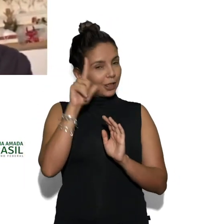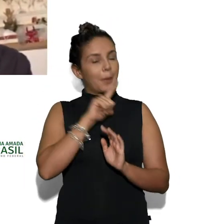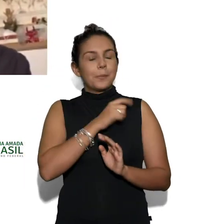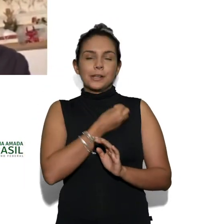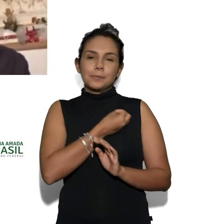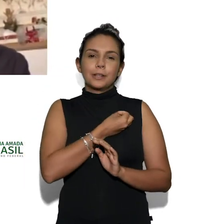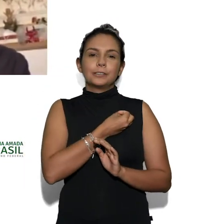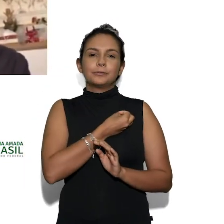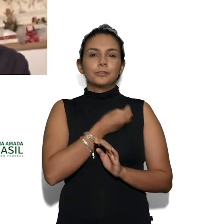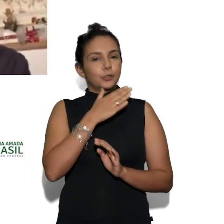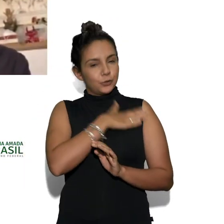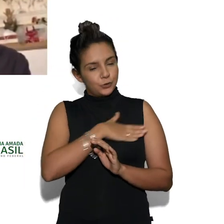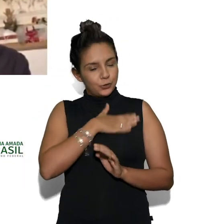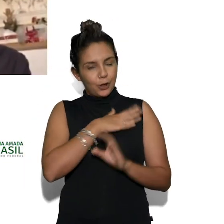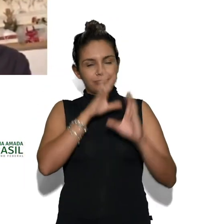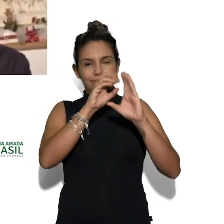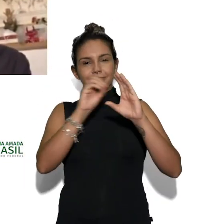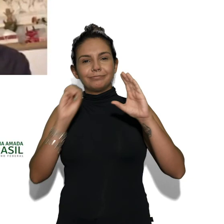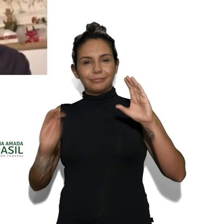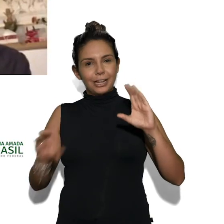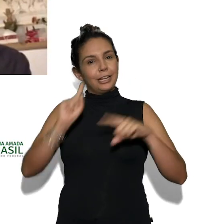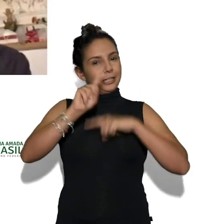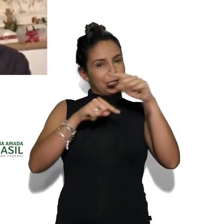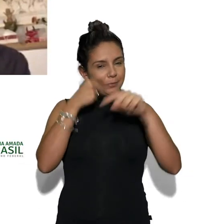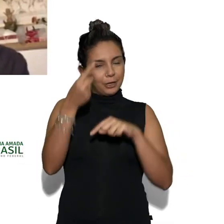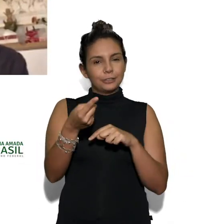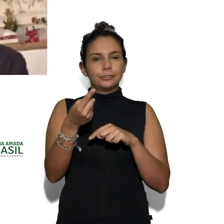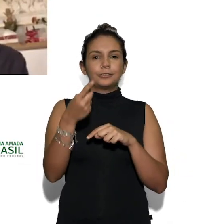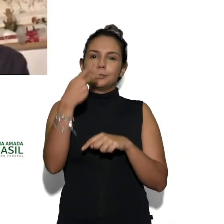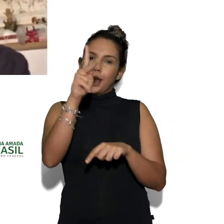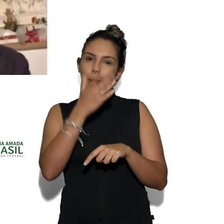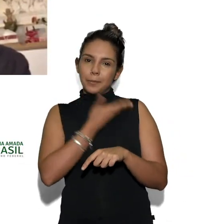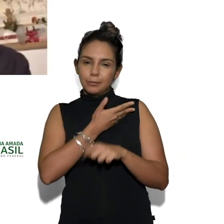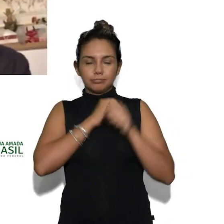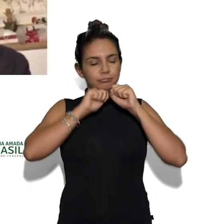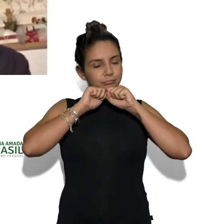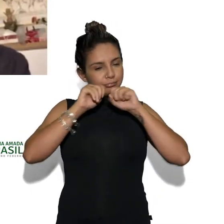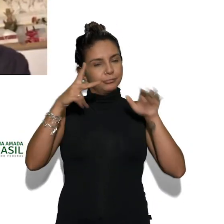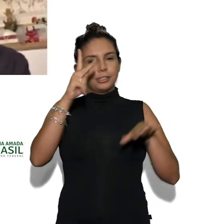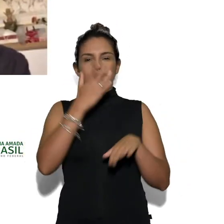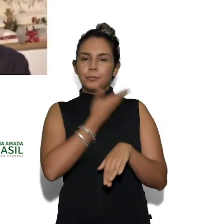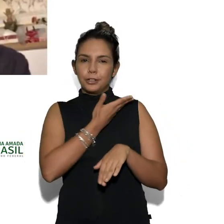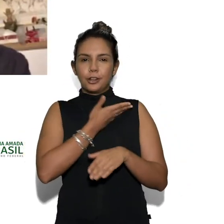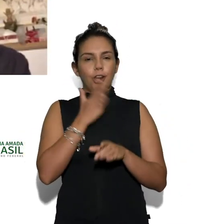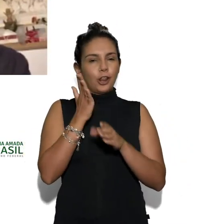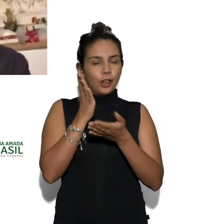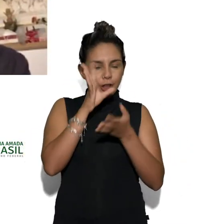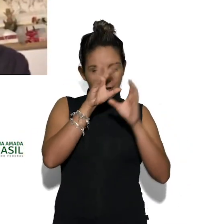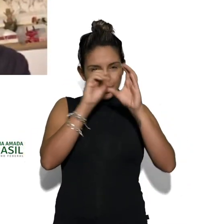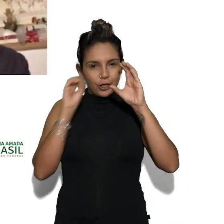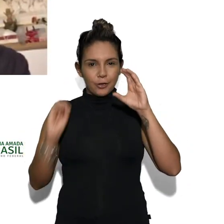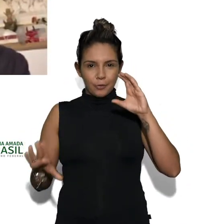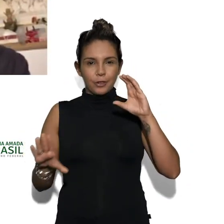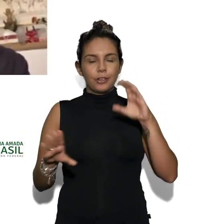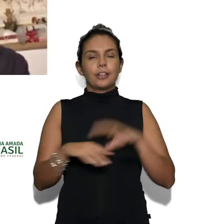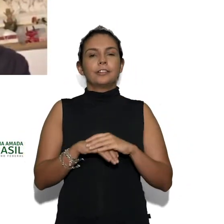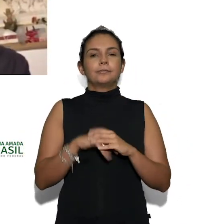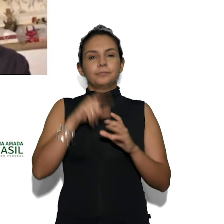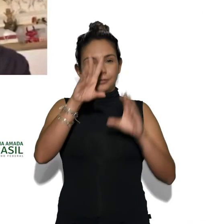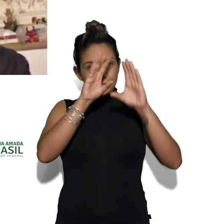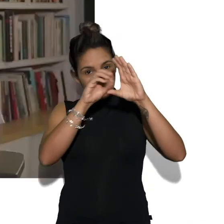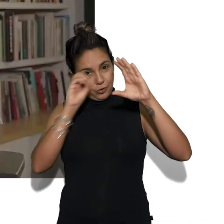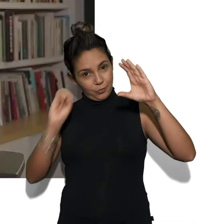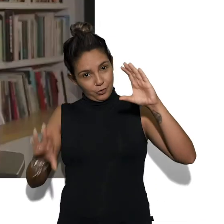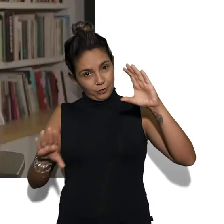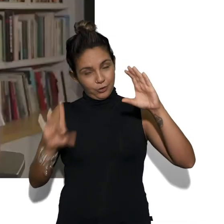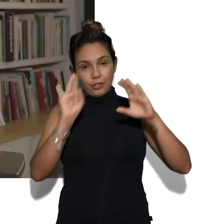participou. Se gostou, replique a live depois, passe para os seus amigos, para as suas amigas, compartilhe, que quando você